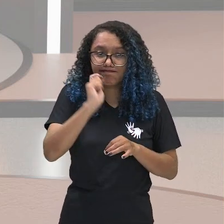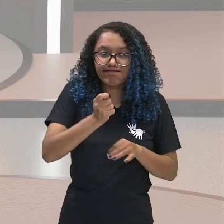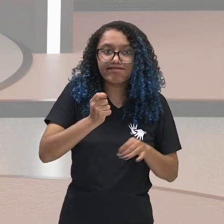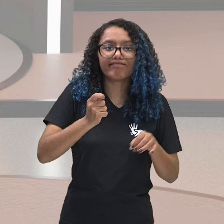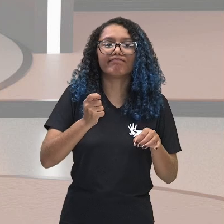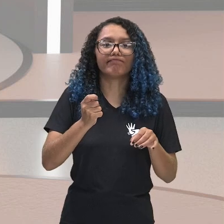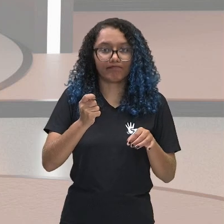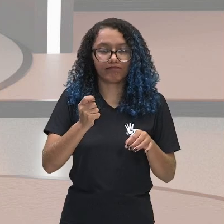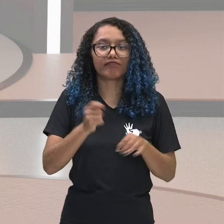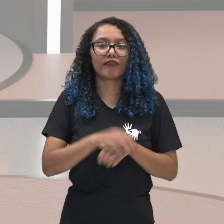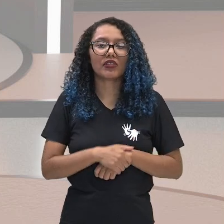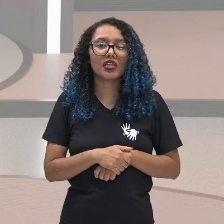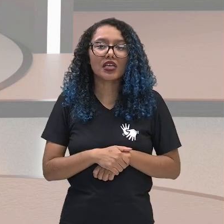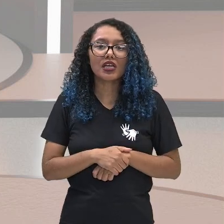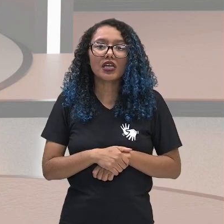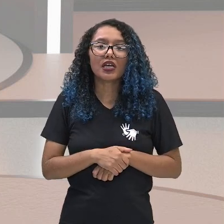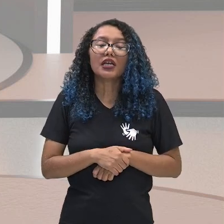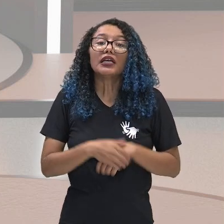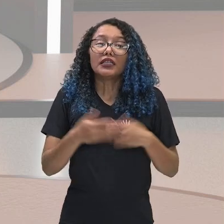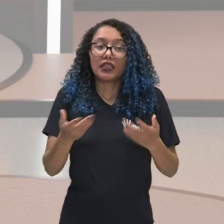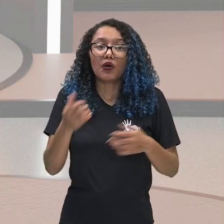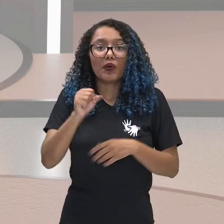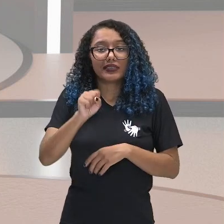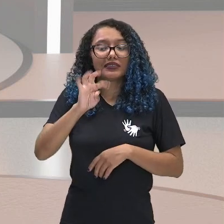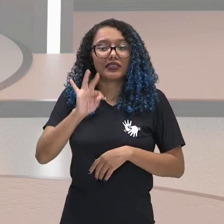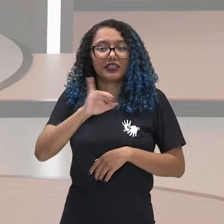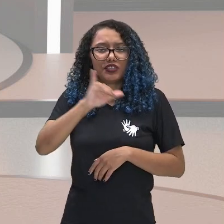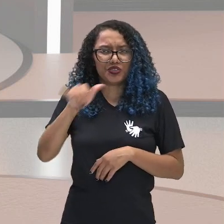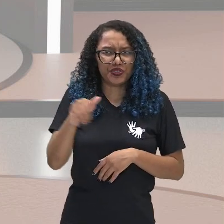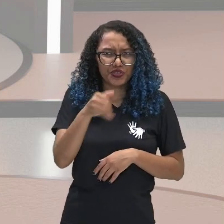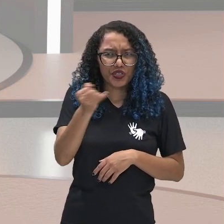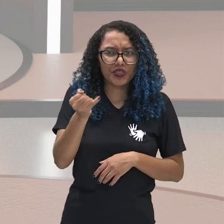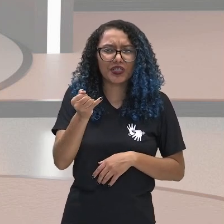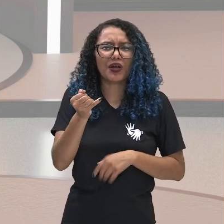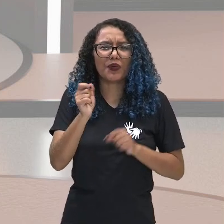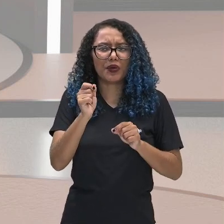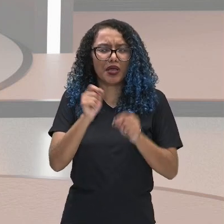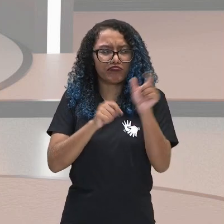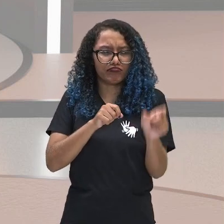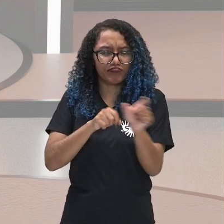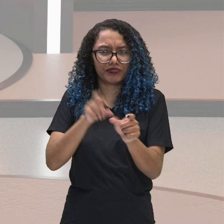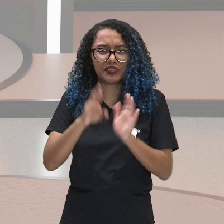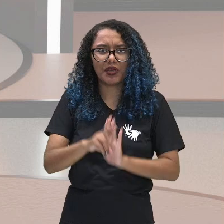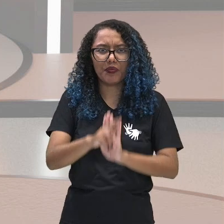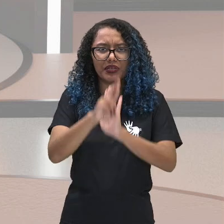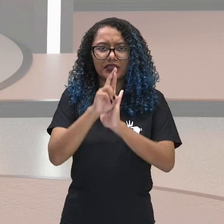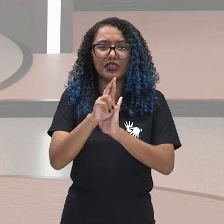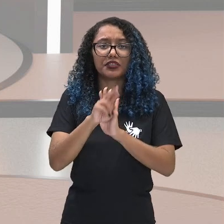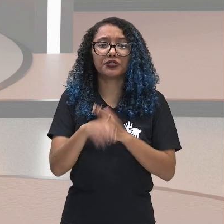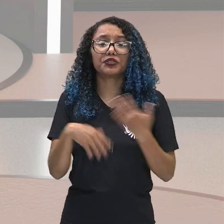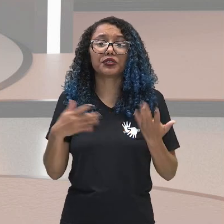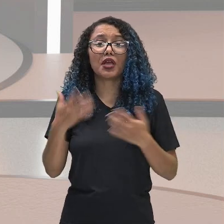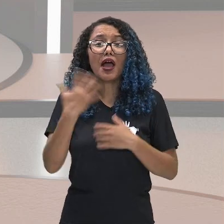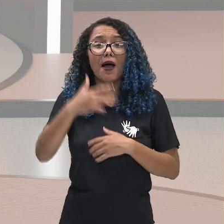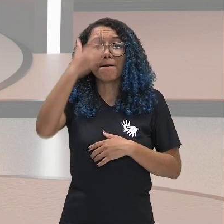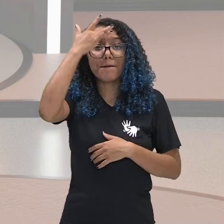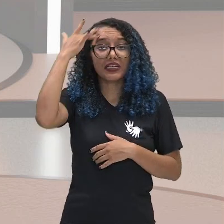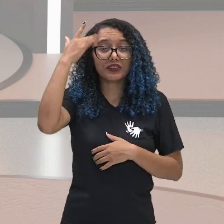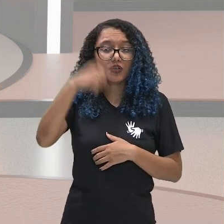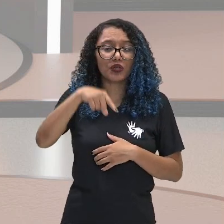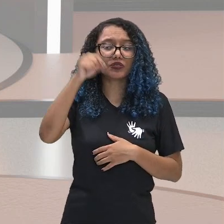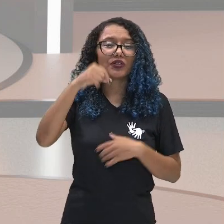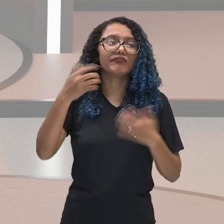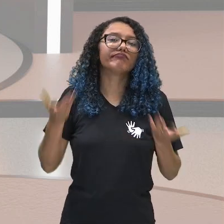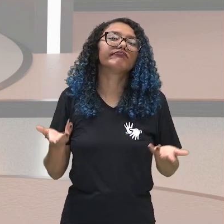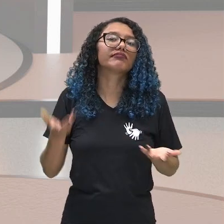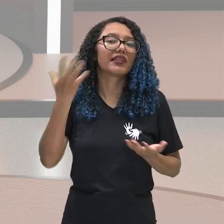Supremo Tribunal de Justiça, os magistrados, eles eram nomeados diretamente pelo